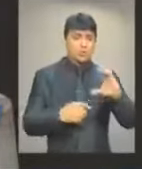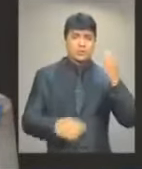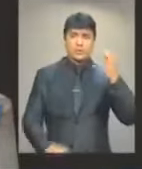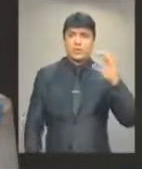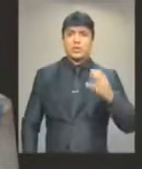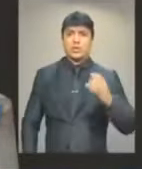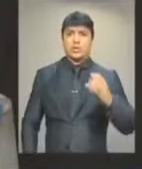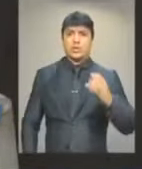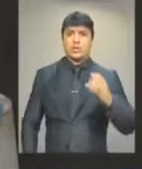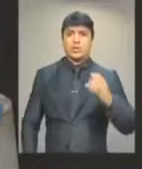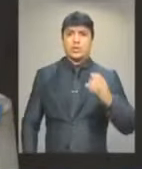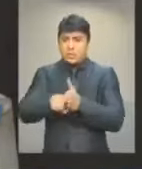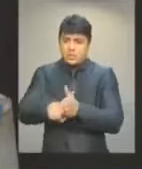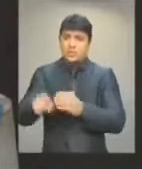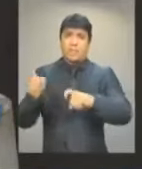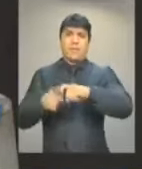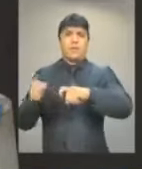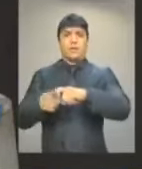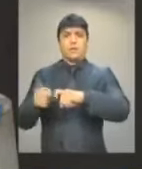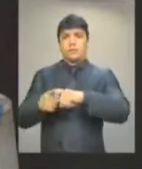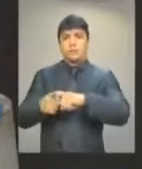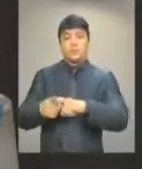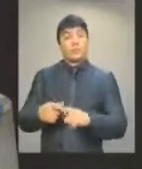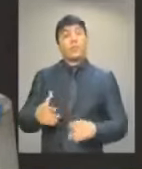a pesquisa médica.